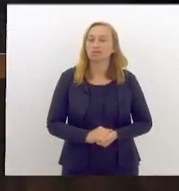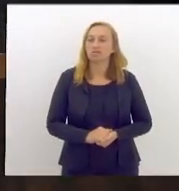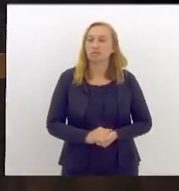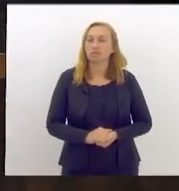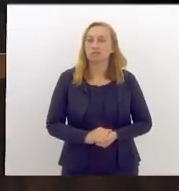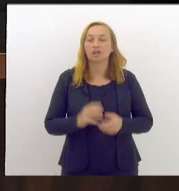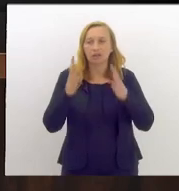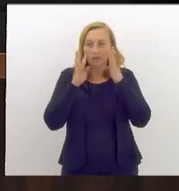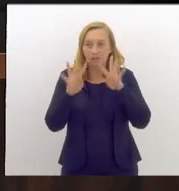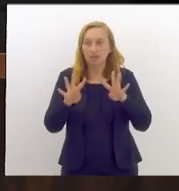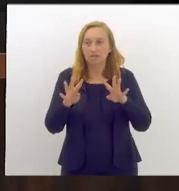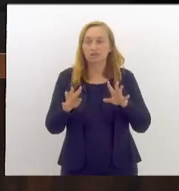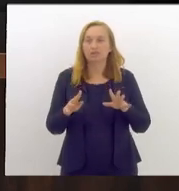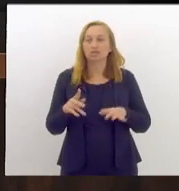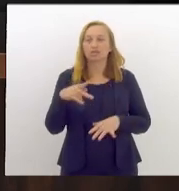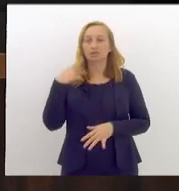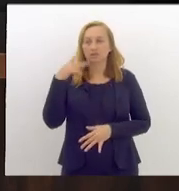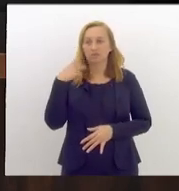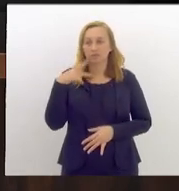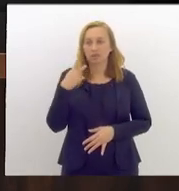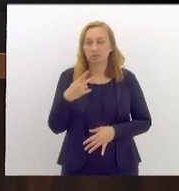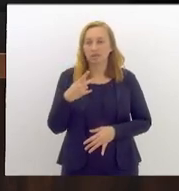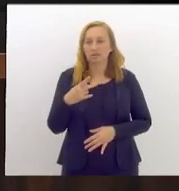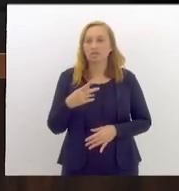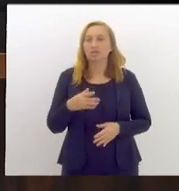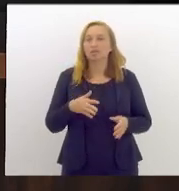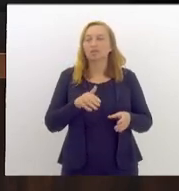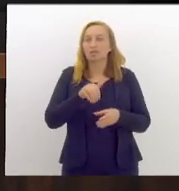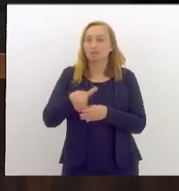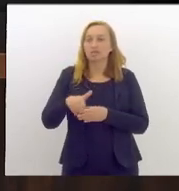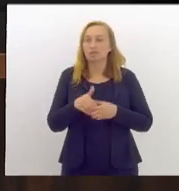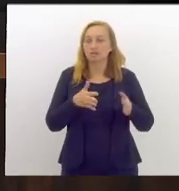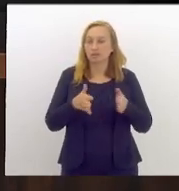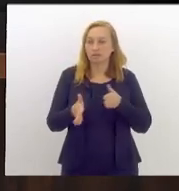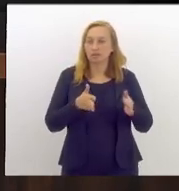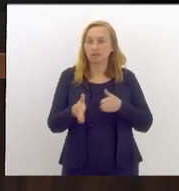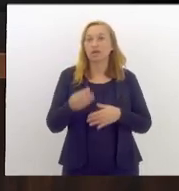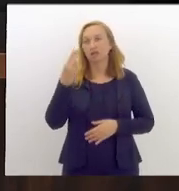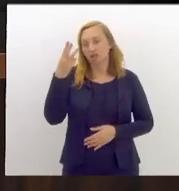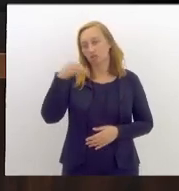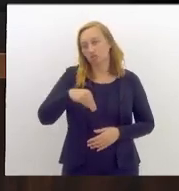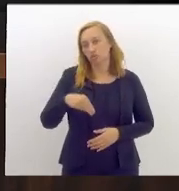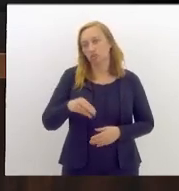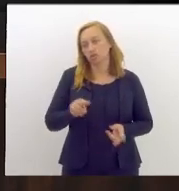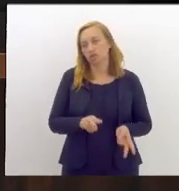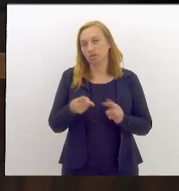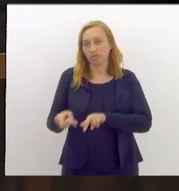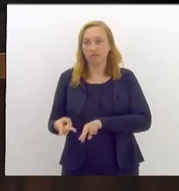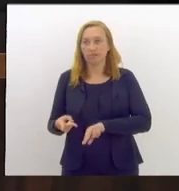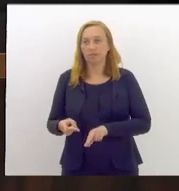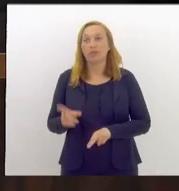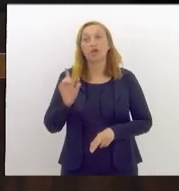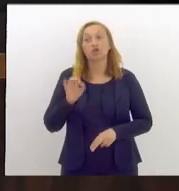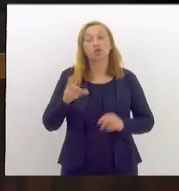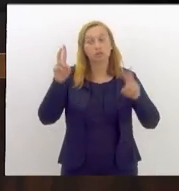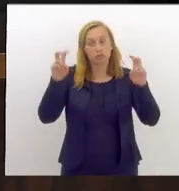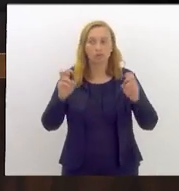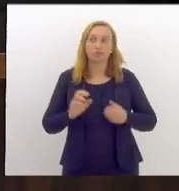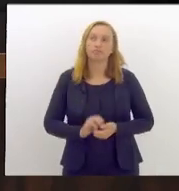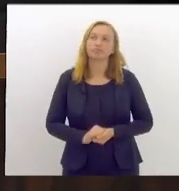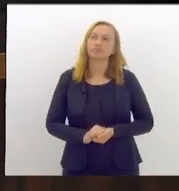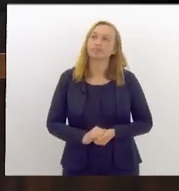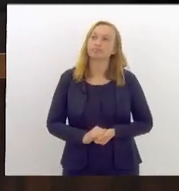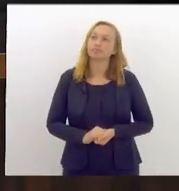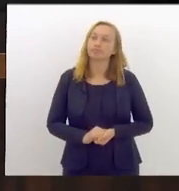Atenção senhores parlamentares estamos e procedimento de votação 3 minutos de encaminhamento e é sobre o tema